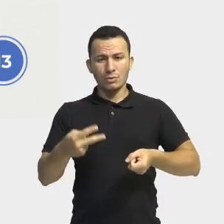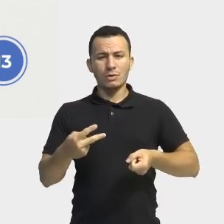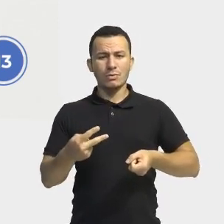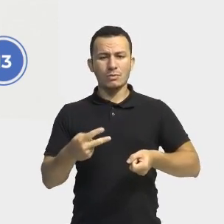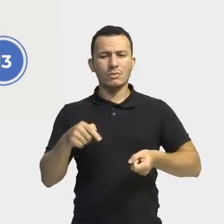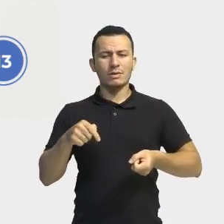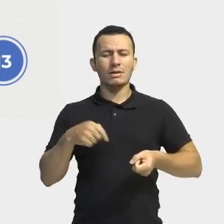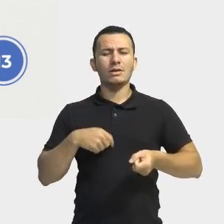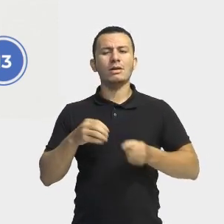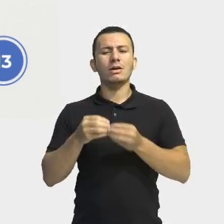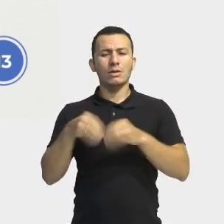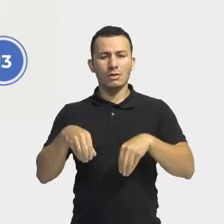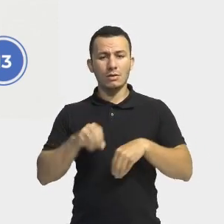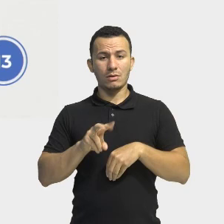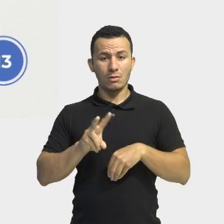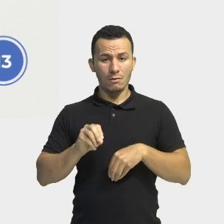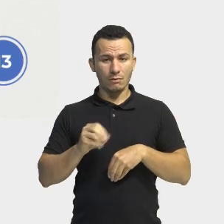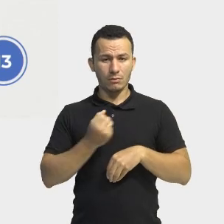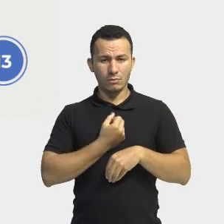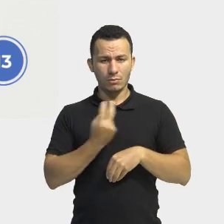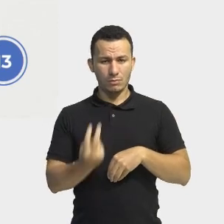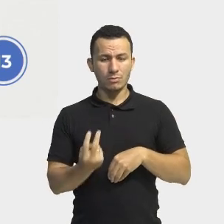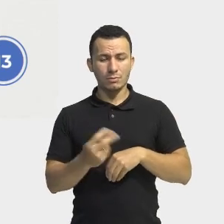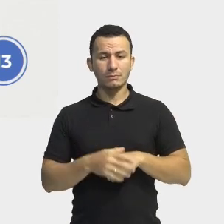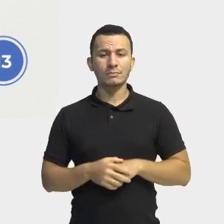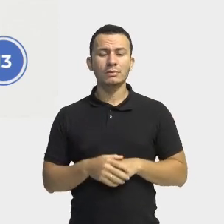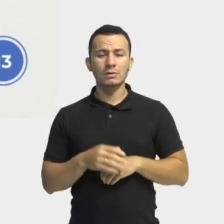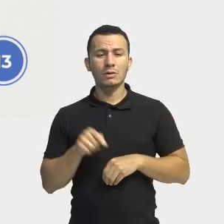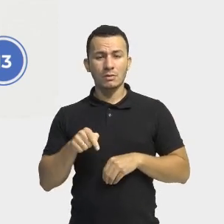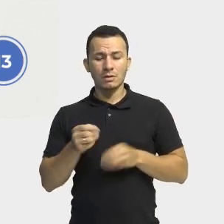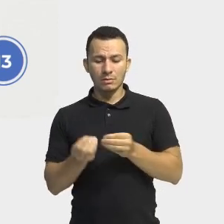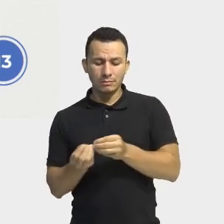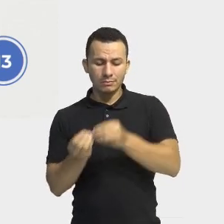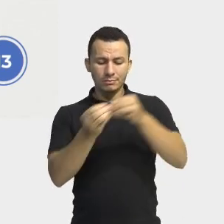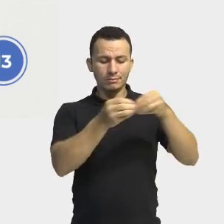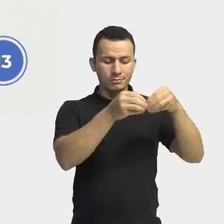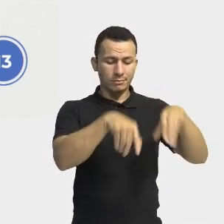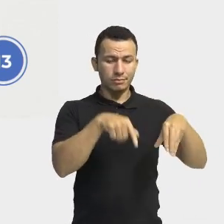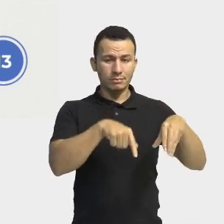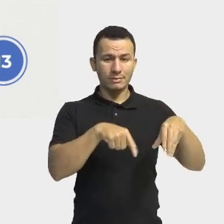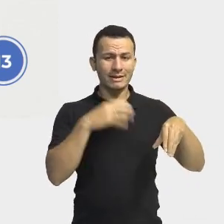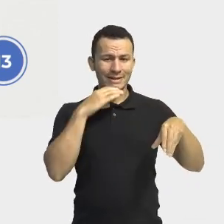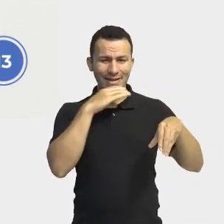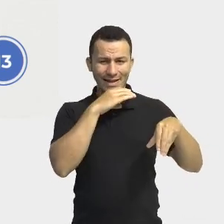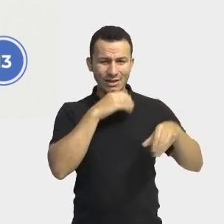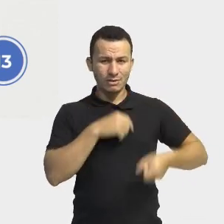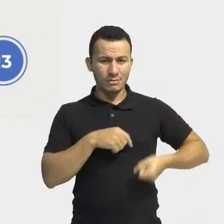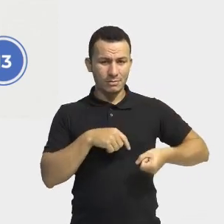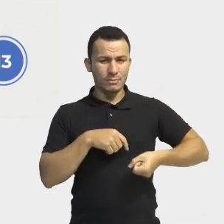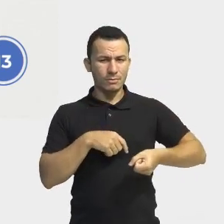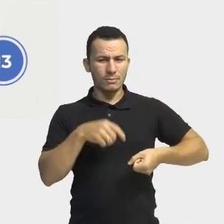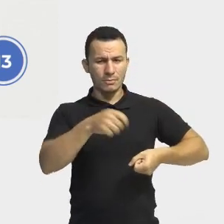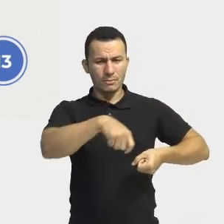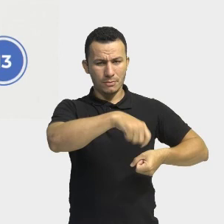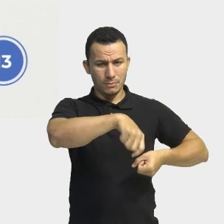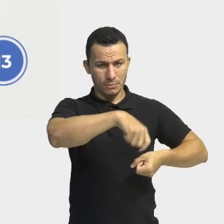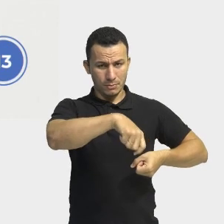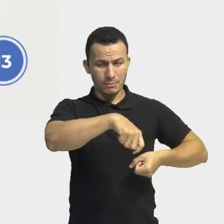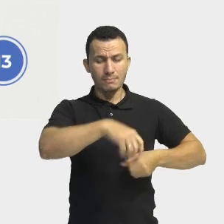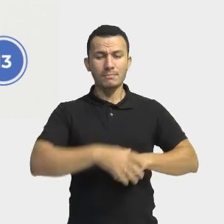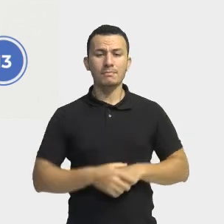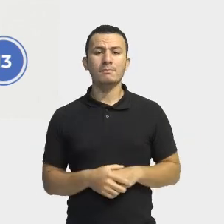que a gente fez? Colocou os ovos na frigideira quente. Foi o que aconteceu